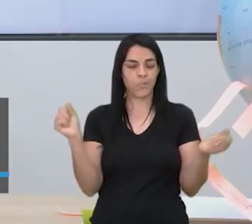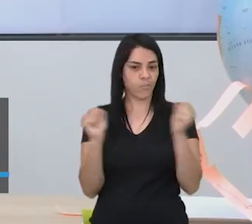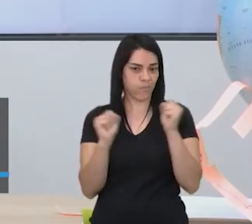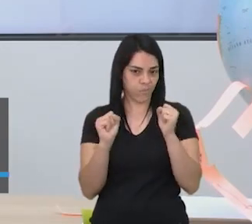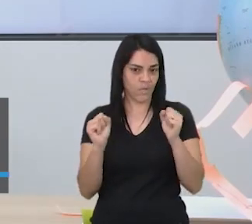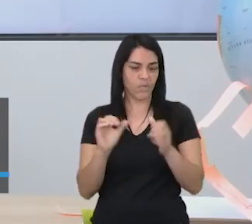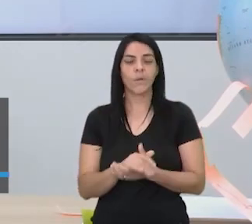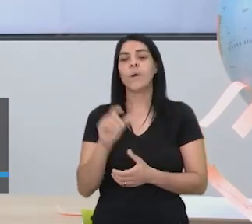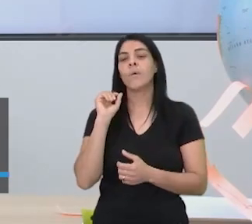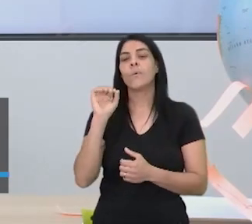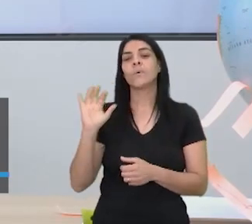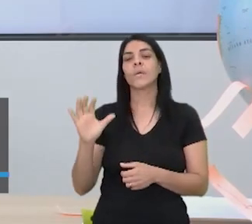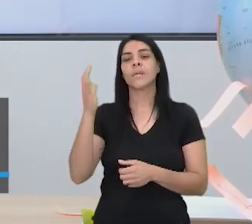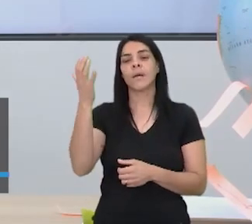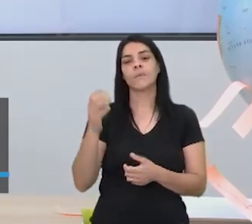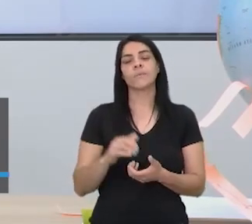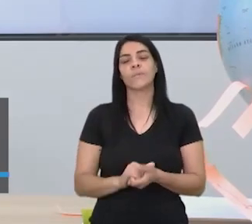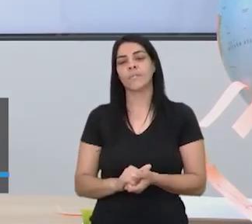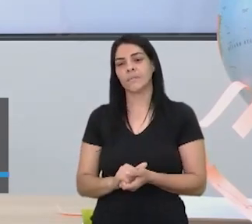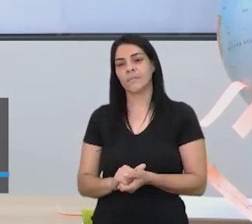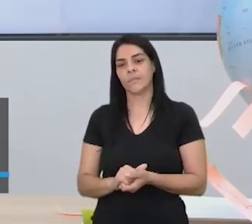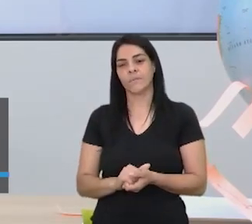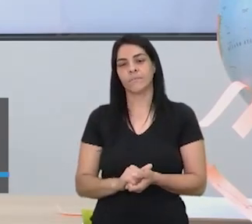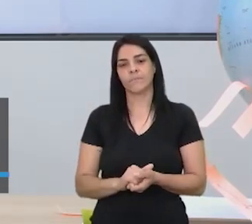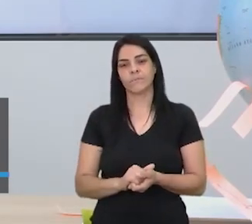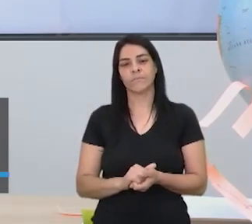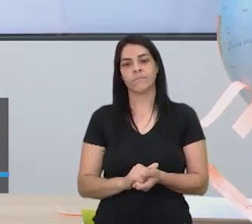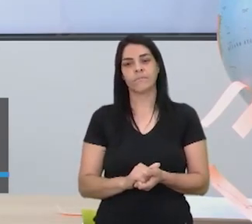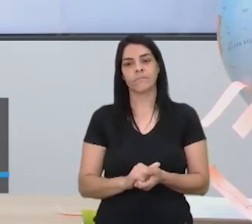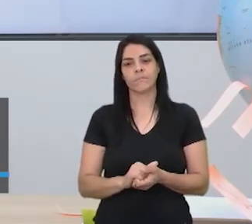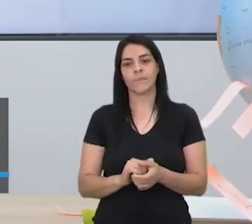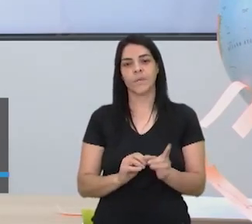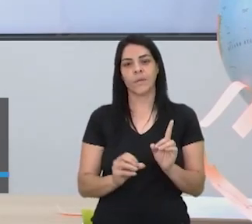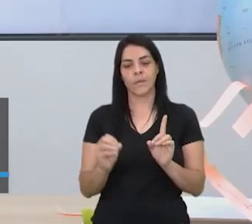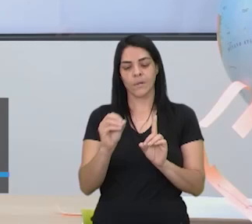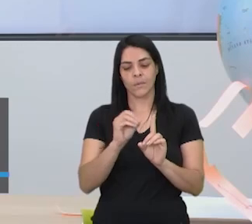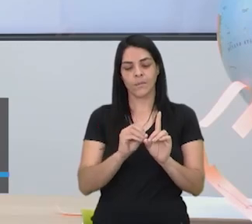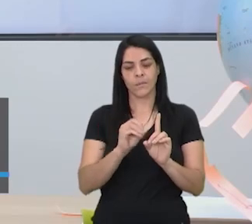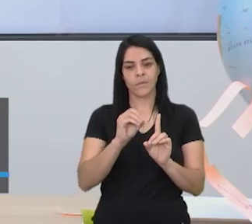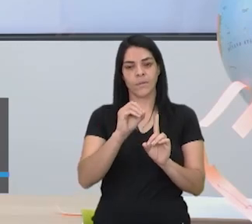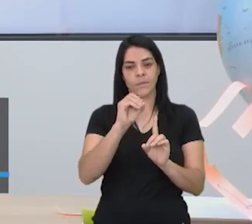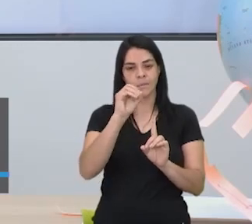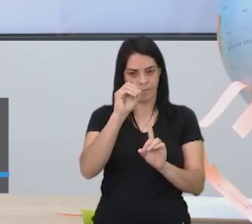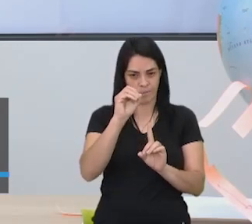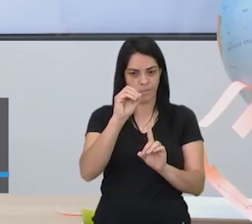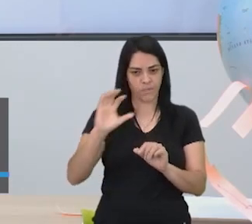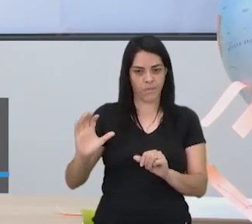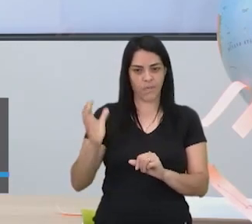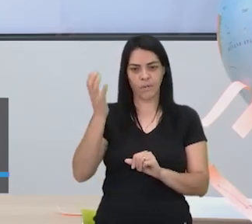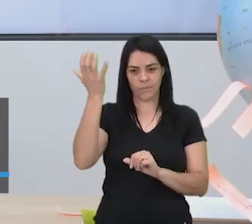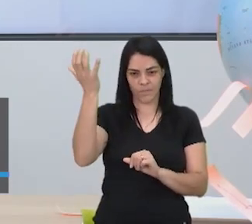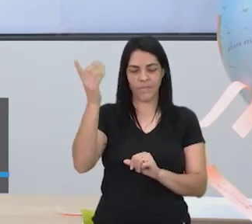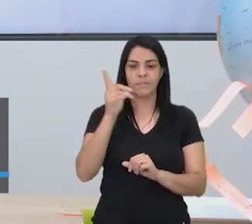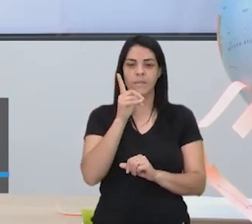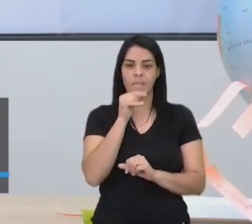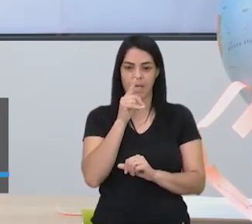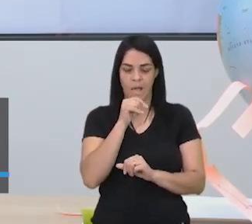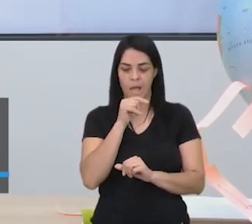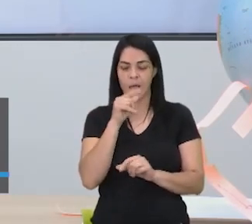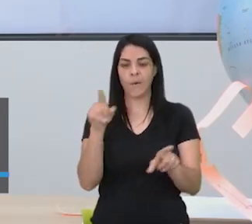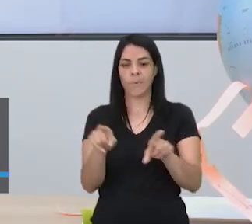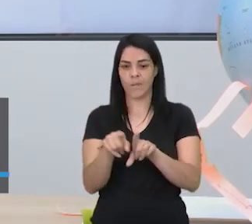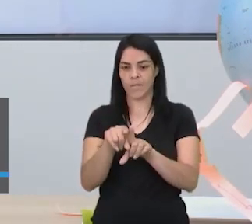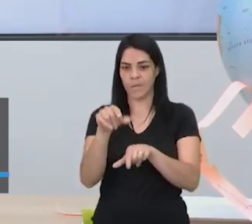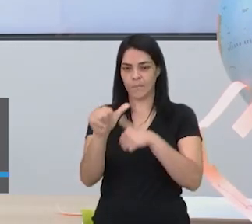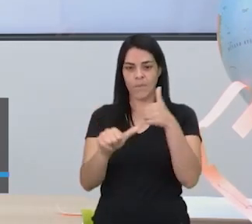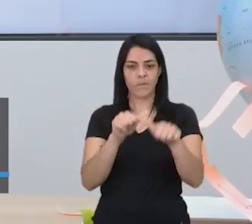E o que acontece justamente é que essa temperatura aí faz com que a salinidade da água também mude. Nossa,